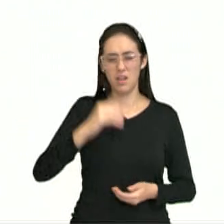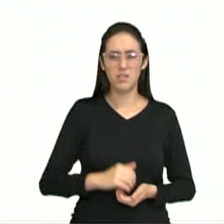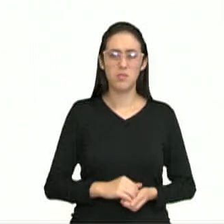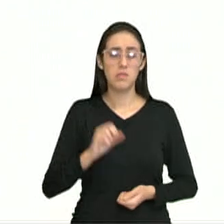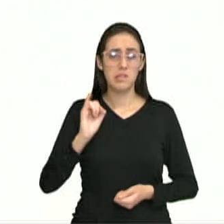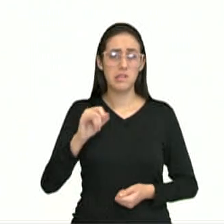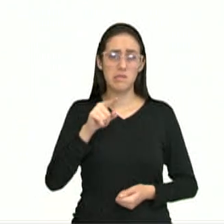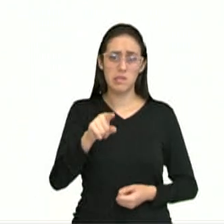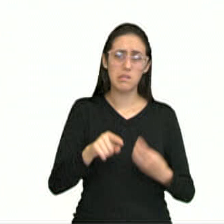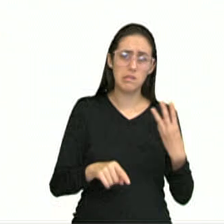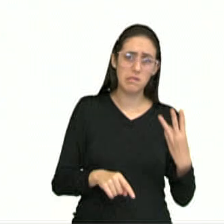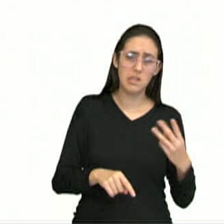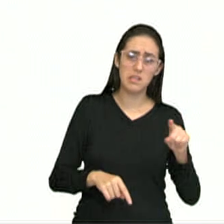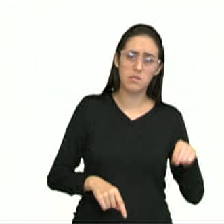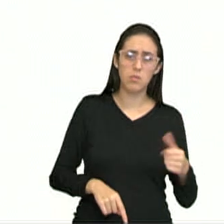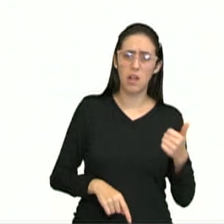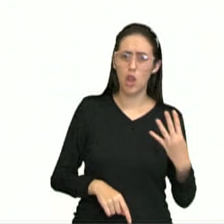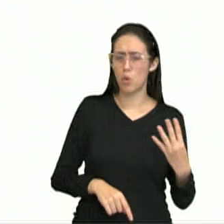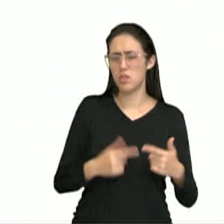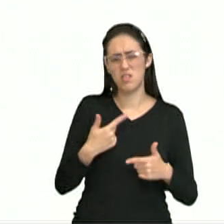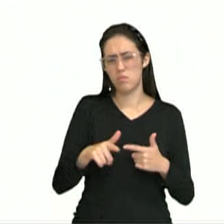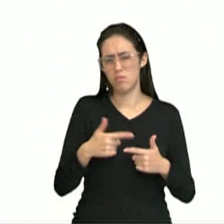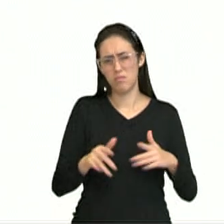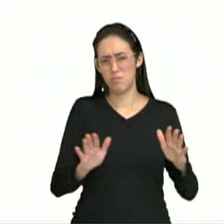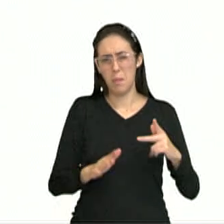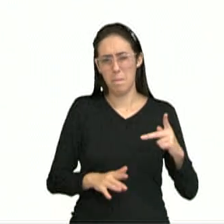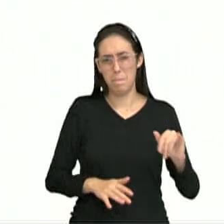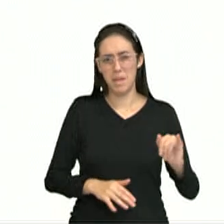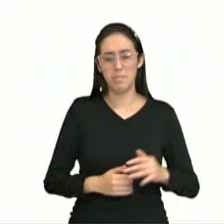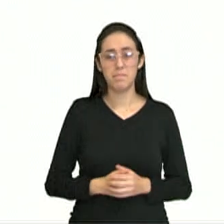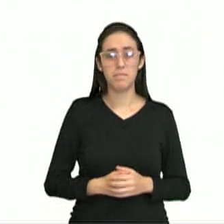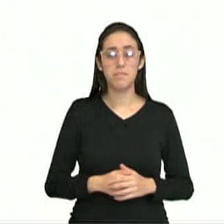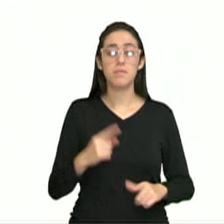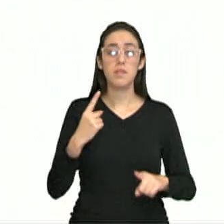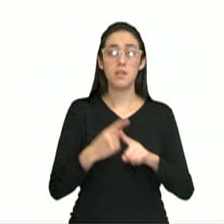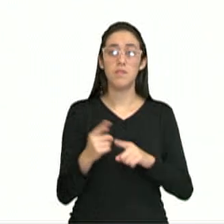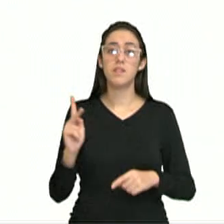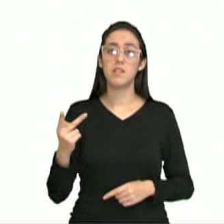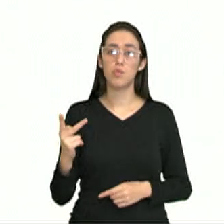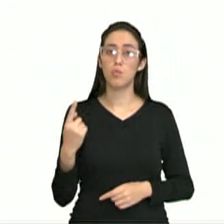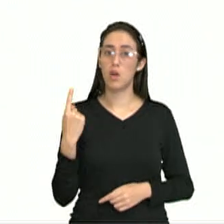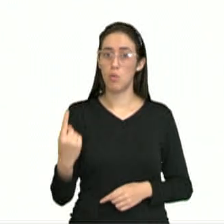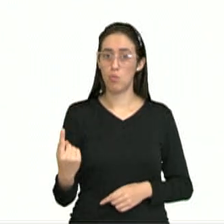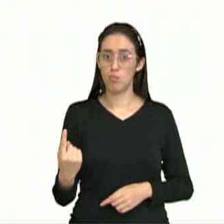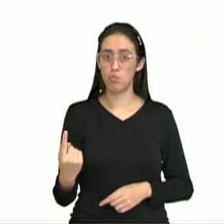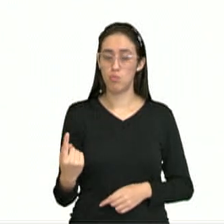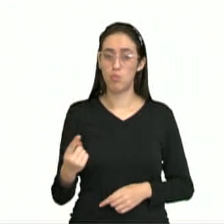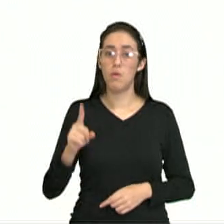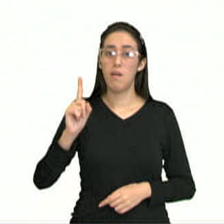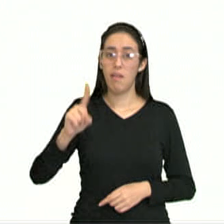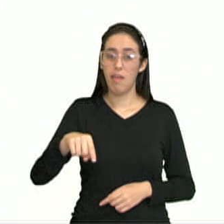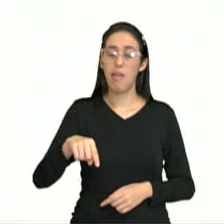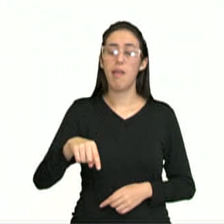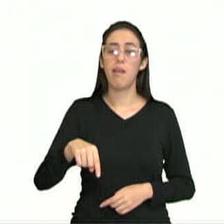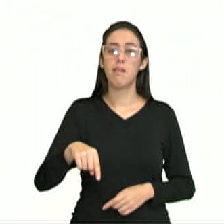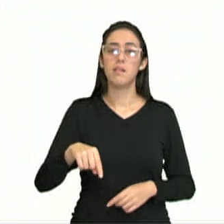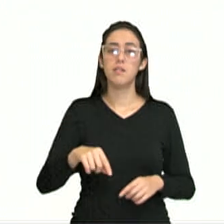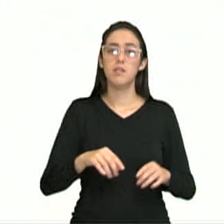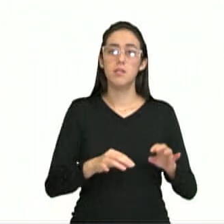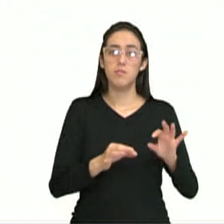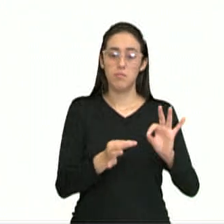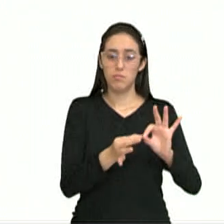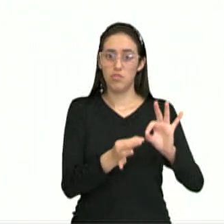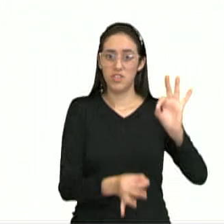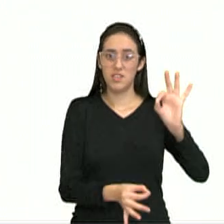fez 3,14 sem nenhum problema, vezes a altura 1, que foi dado, né, a altura que é a diferença, a distância entre